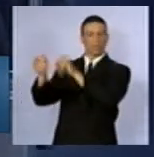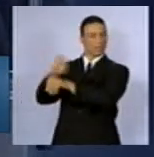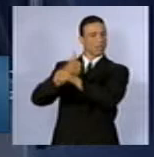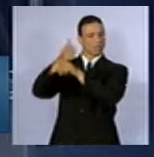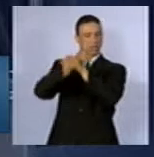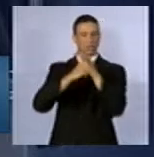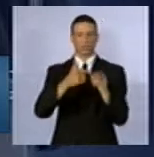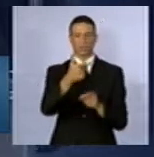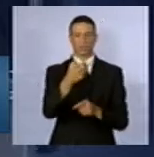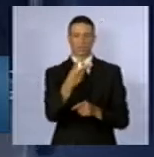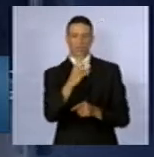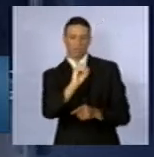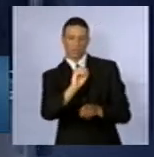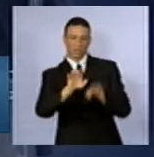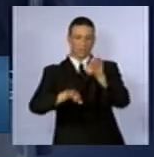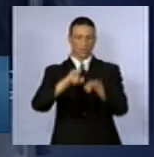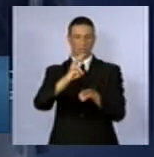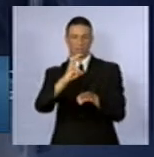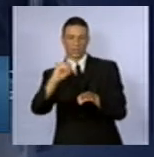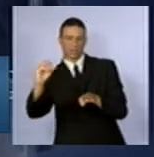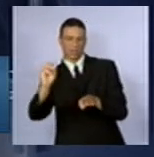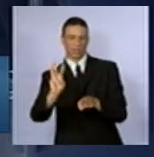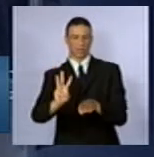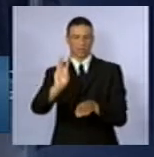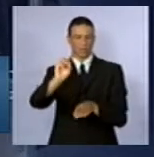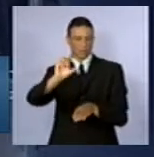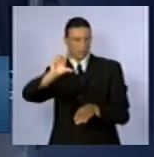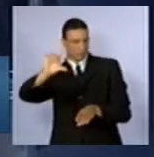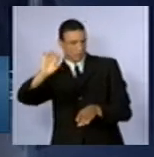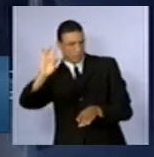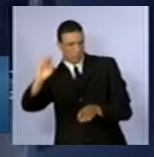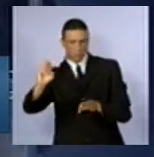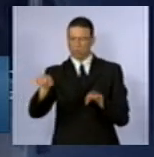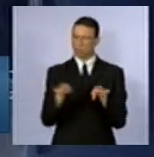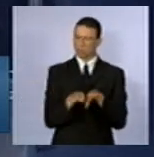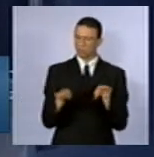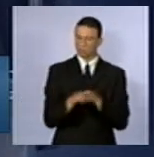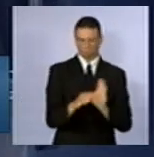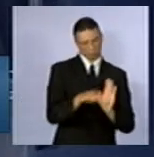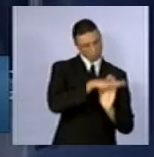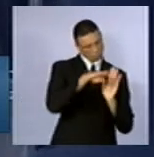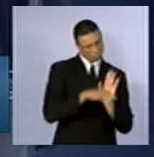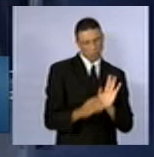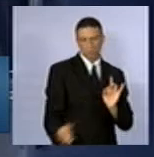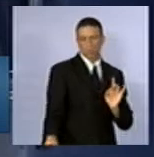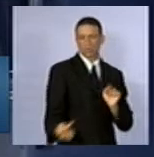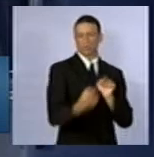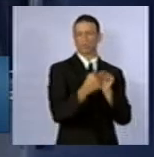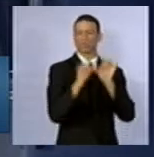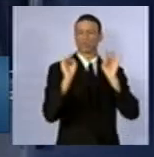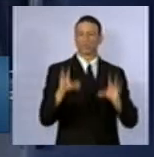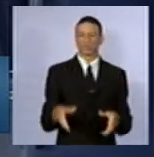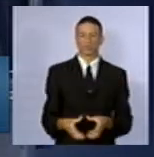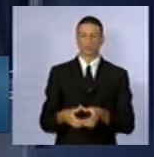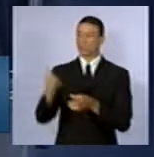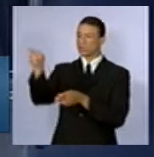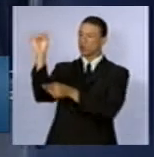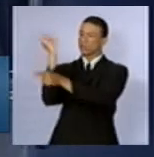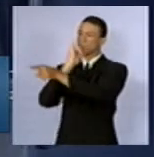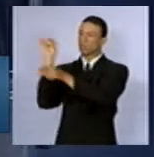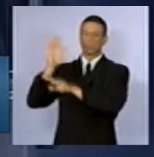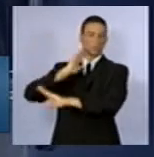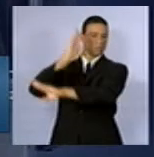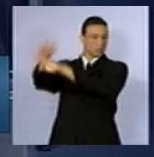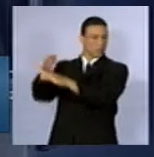230 e 500 os valores compatíveis com o valor adotado na Itália Além